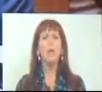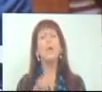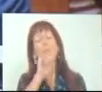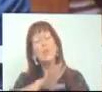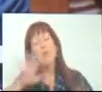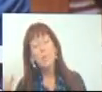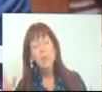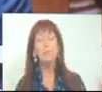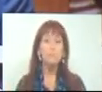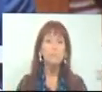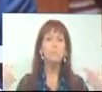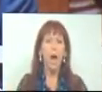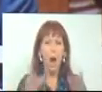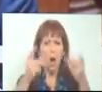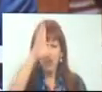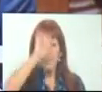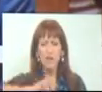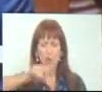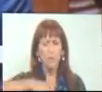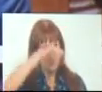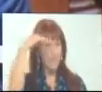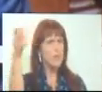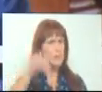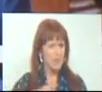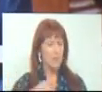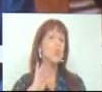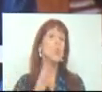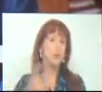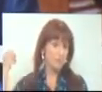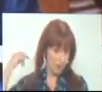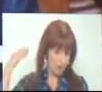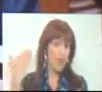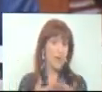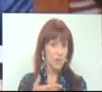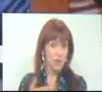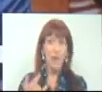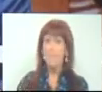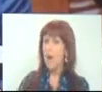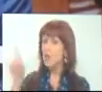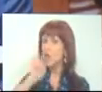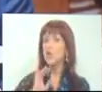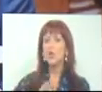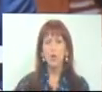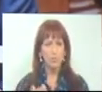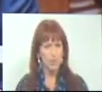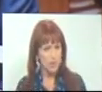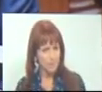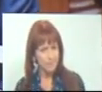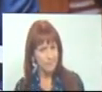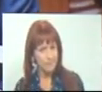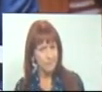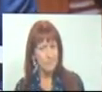que, porventura, será o Orçamento de Estado mais difícil dos últimos anos. Mas, senhoras e senhores